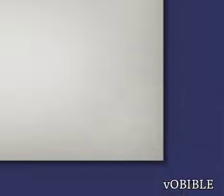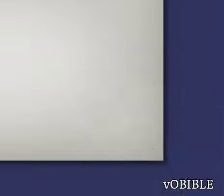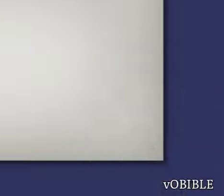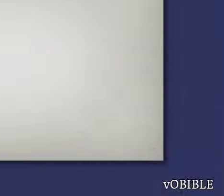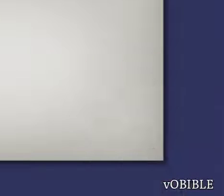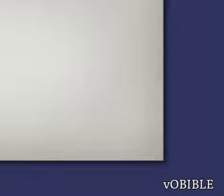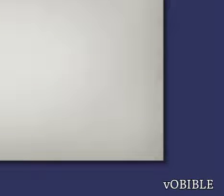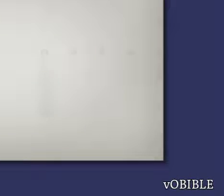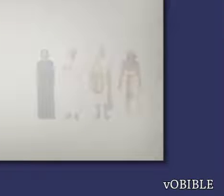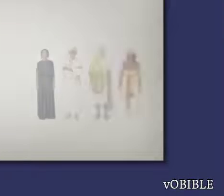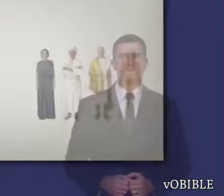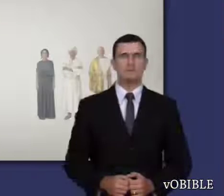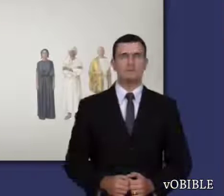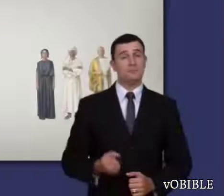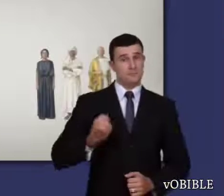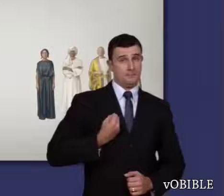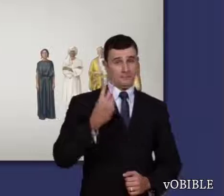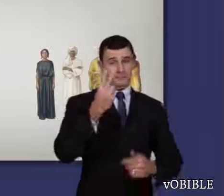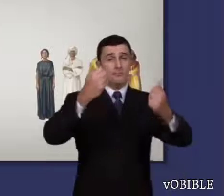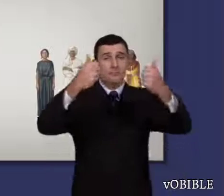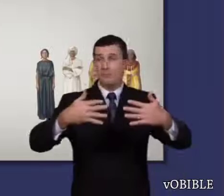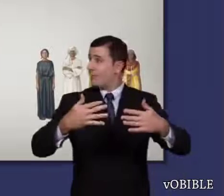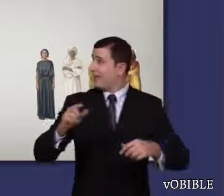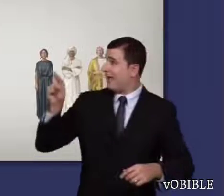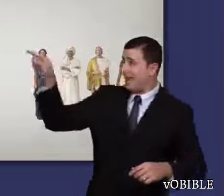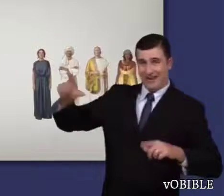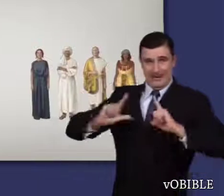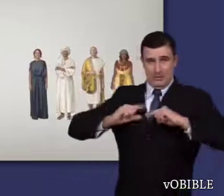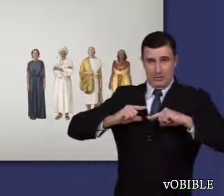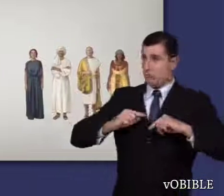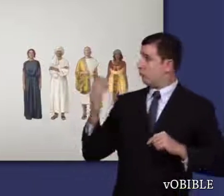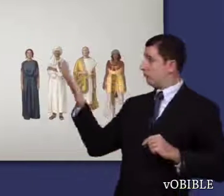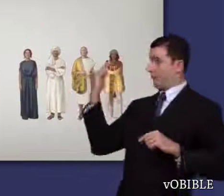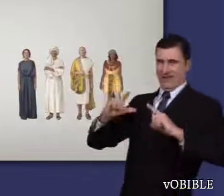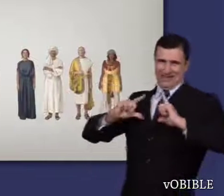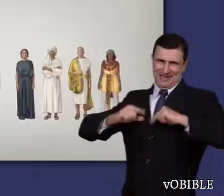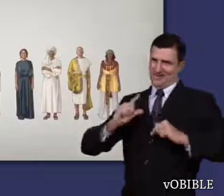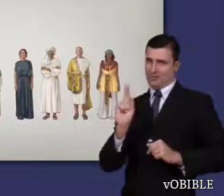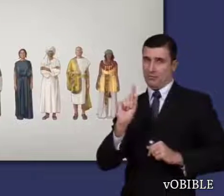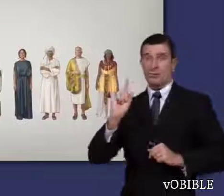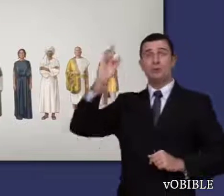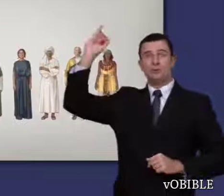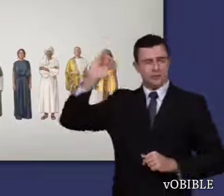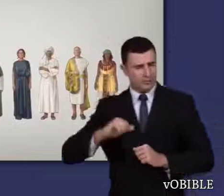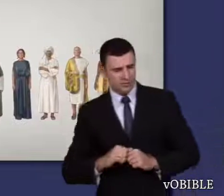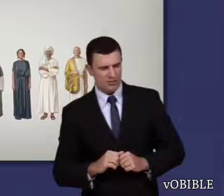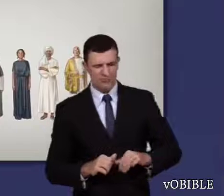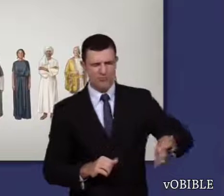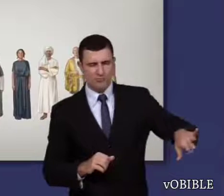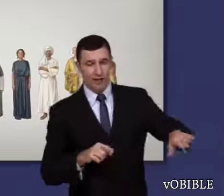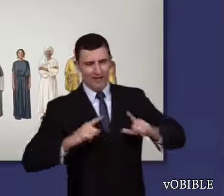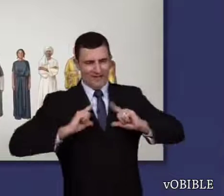No capítulo 2, Paulo destaca que Deus é imparcial. Judeus e não-judeus vão ser julgados